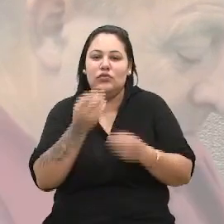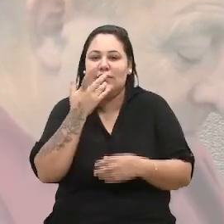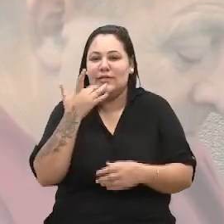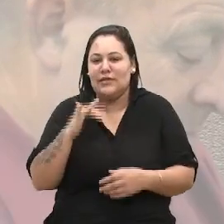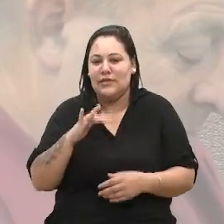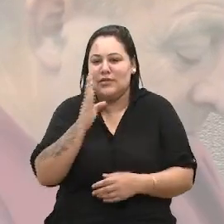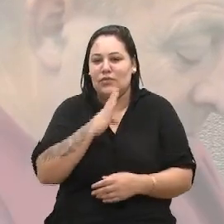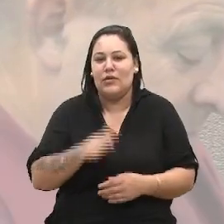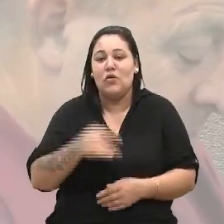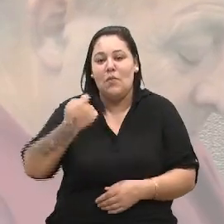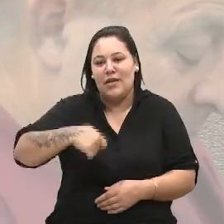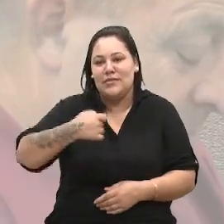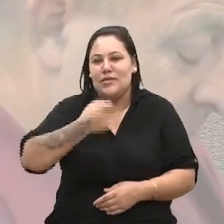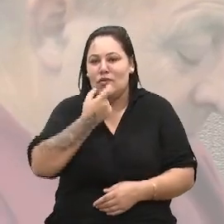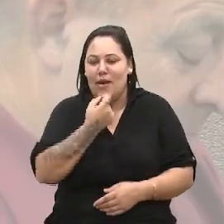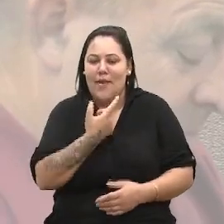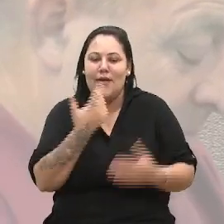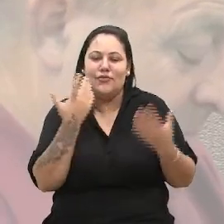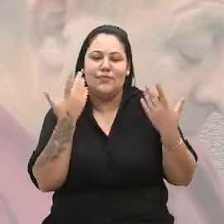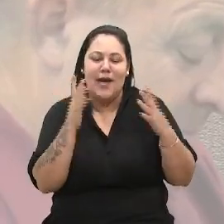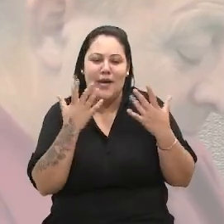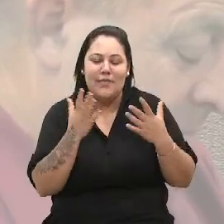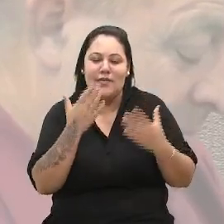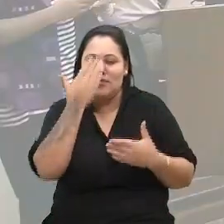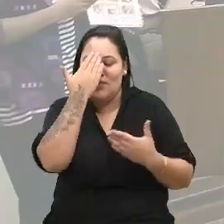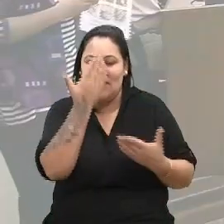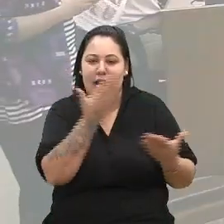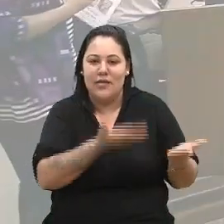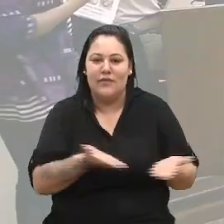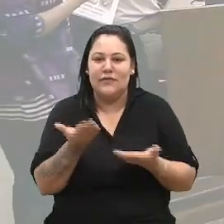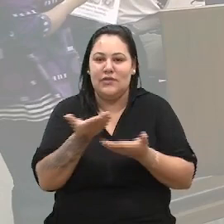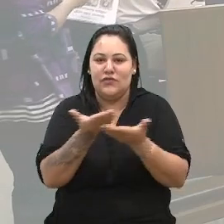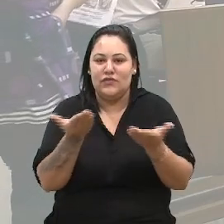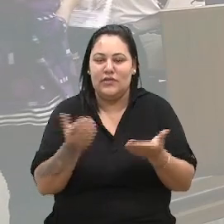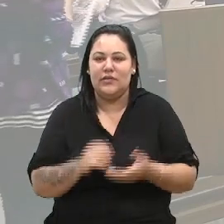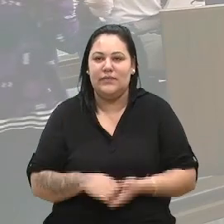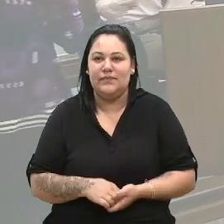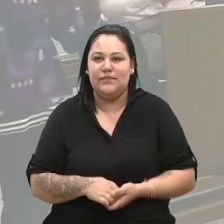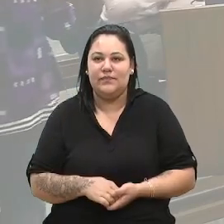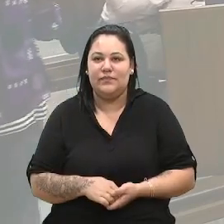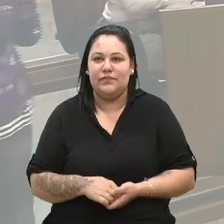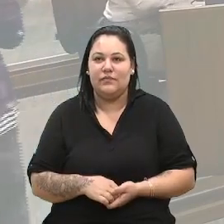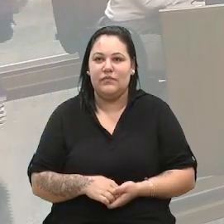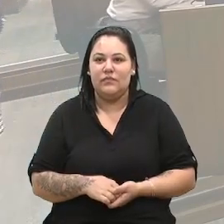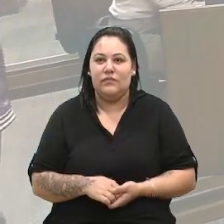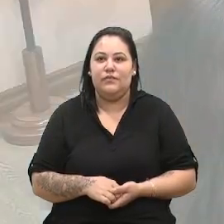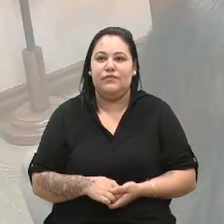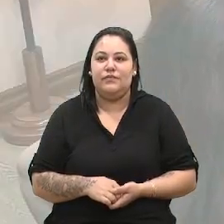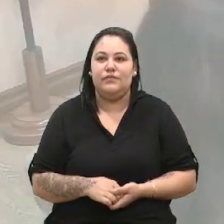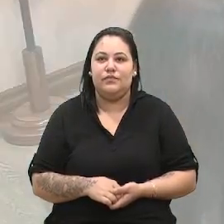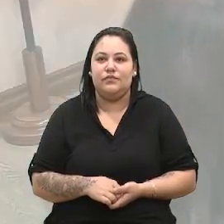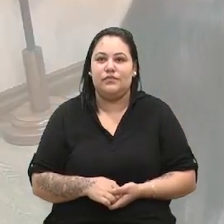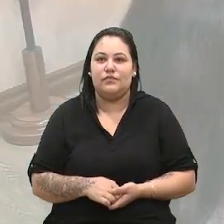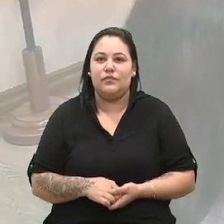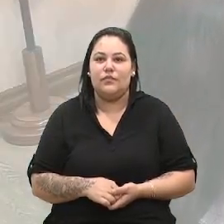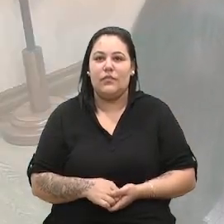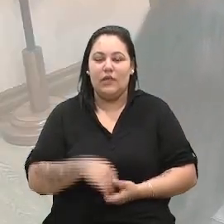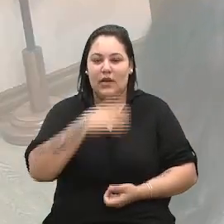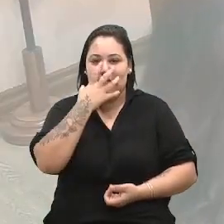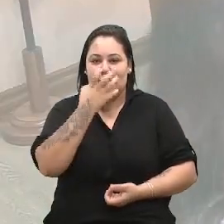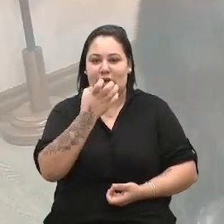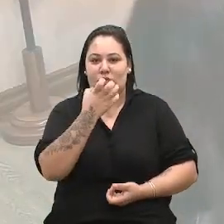desse medicamento. Parabéns e obrigado pela visita de vocês. Obrigado. Obrigado, vereador Fiuza. Então, concluindo só, é sério,